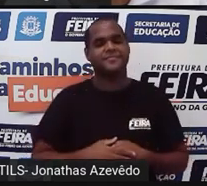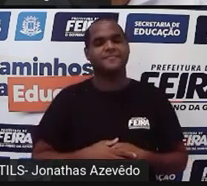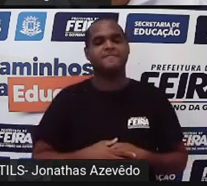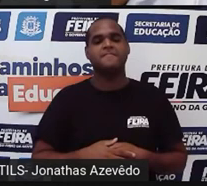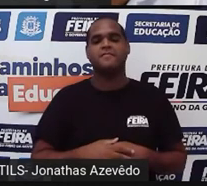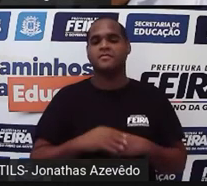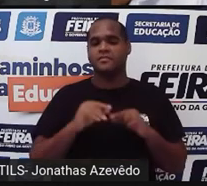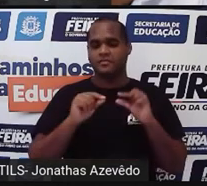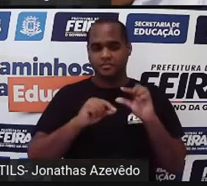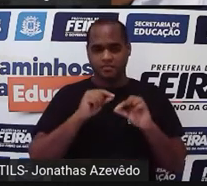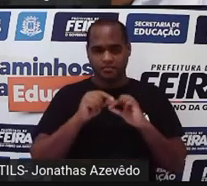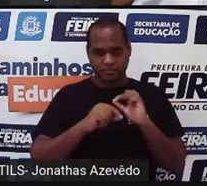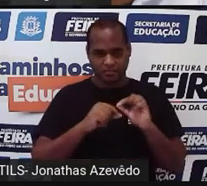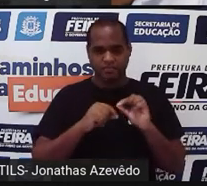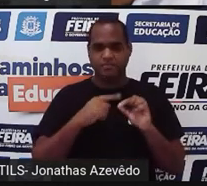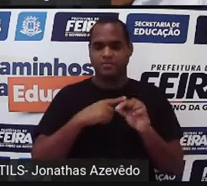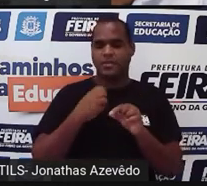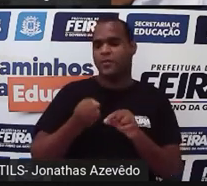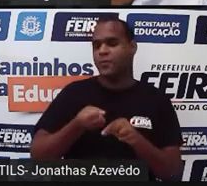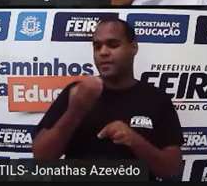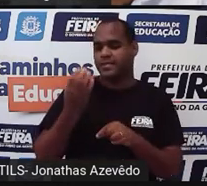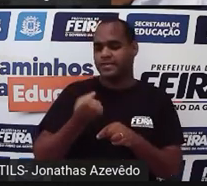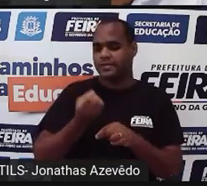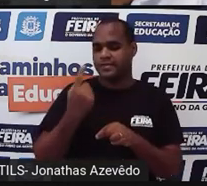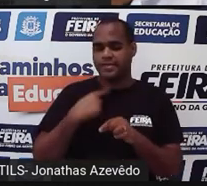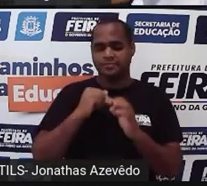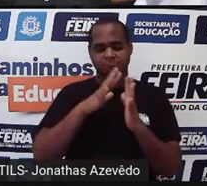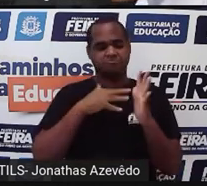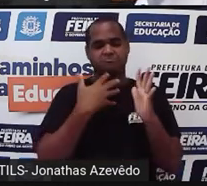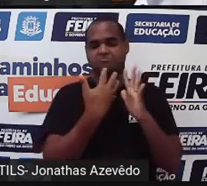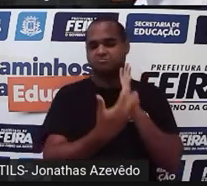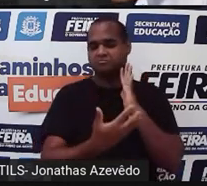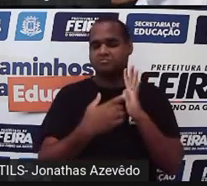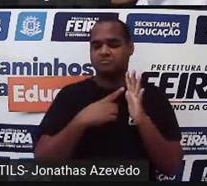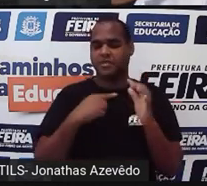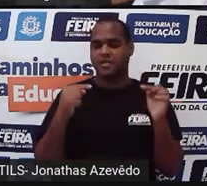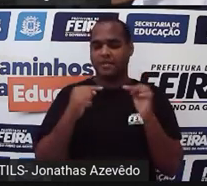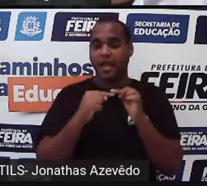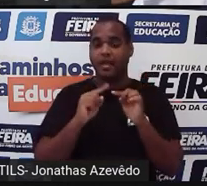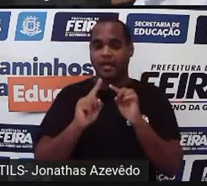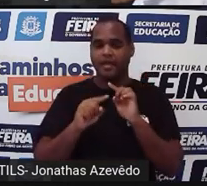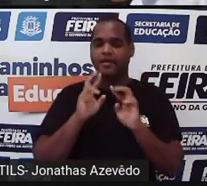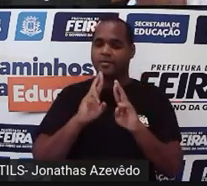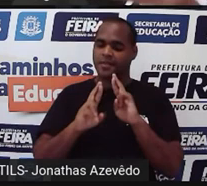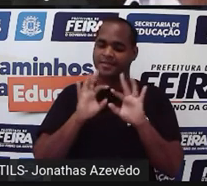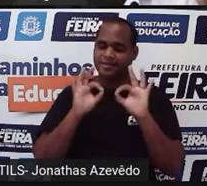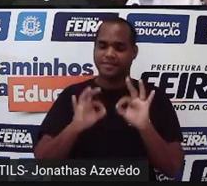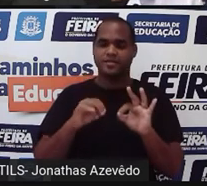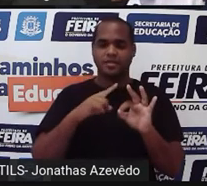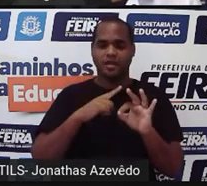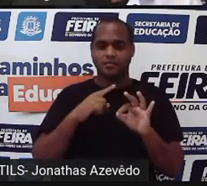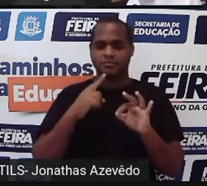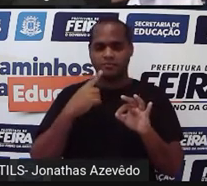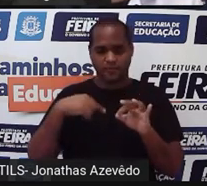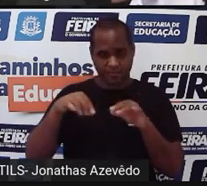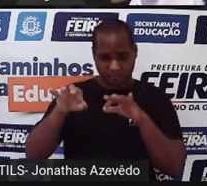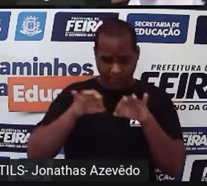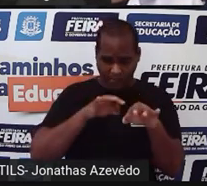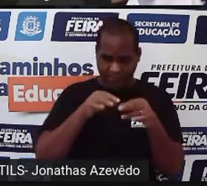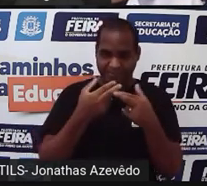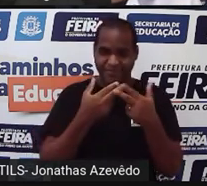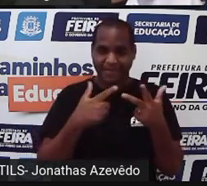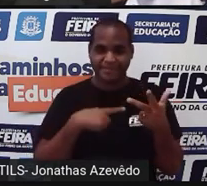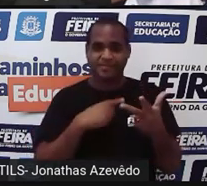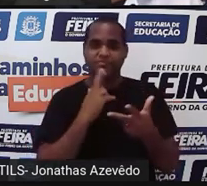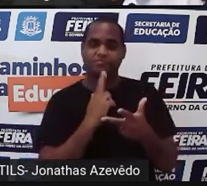E aí, ó, essas quantidades que eu estou colocando na tabela responde aquelas perguntas. Então, eu organizei as respostas